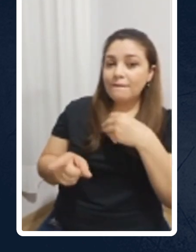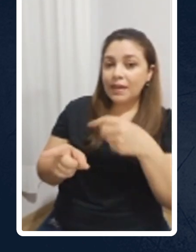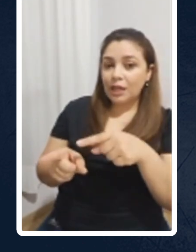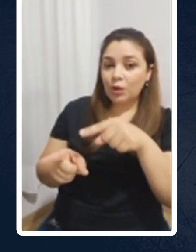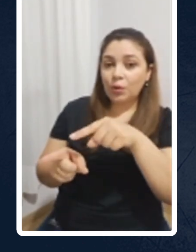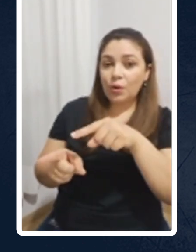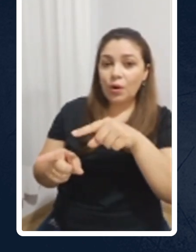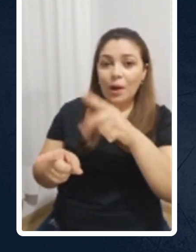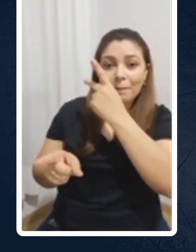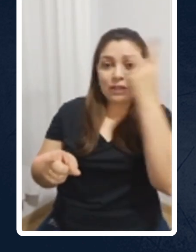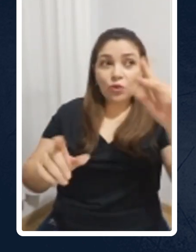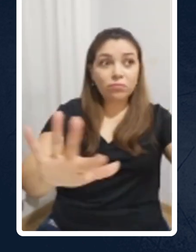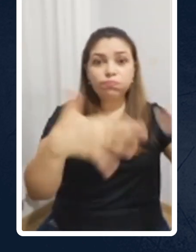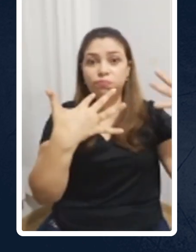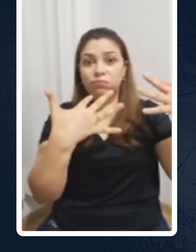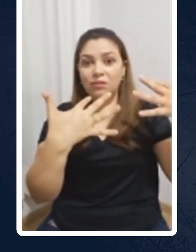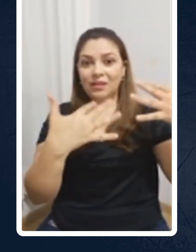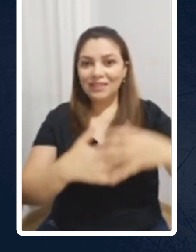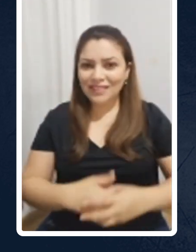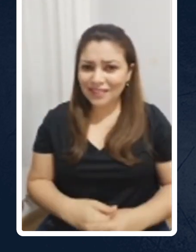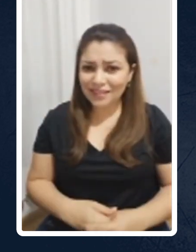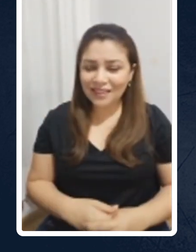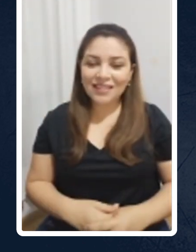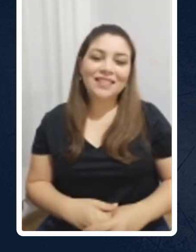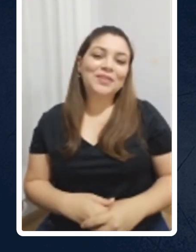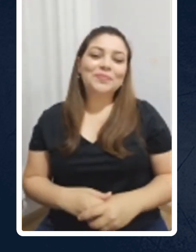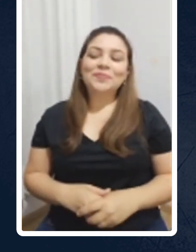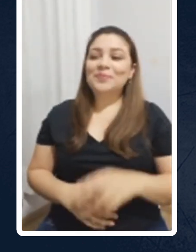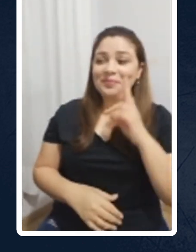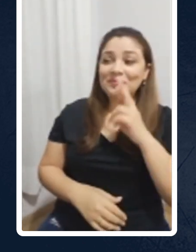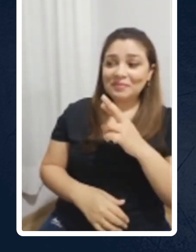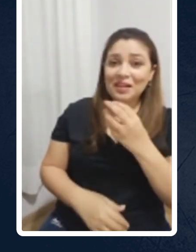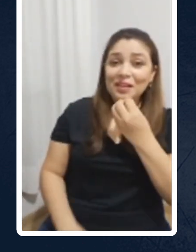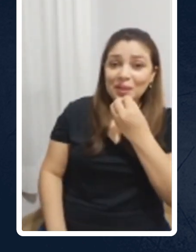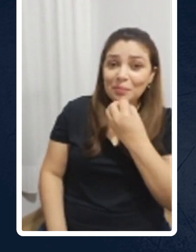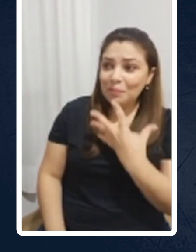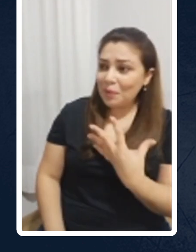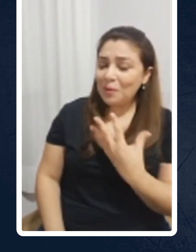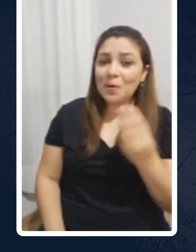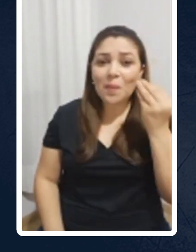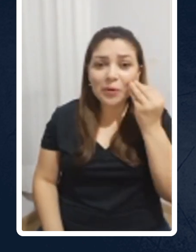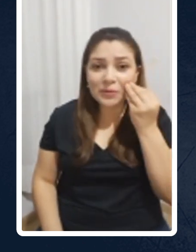Puxa, que bom, você tem sorte, hein? Que rica oportunidade.